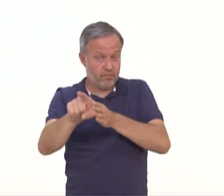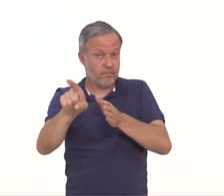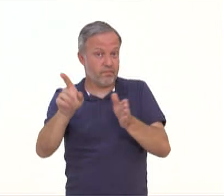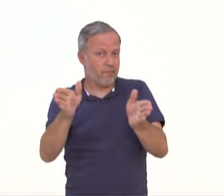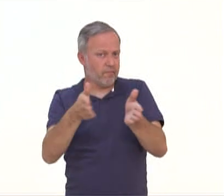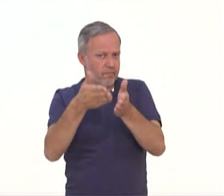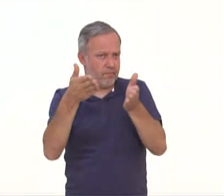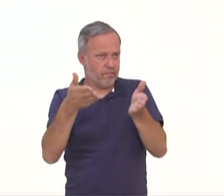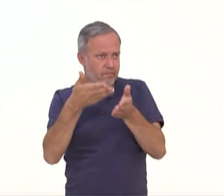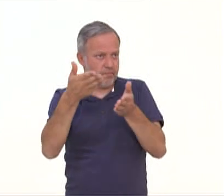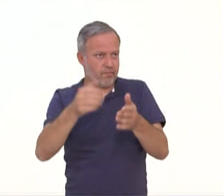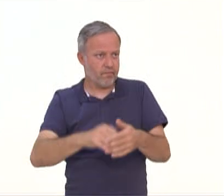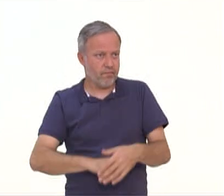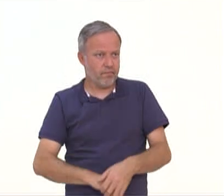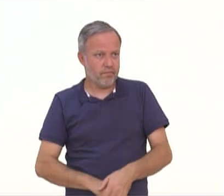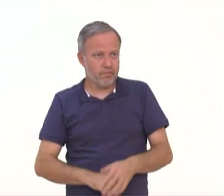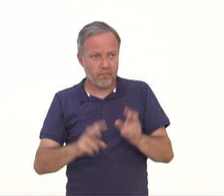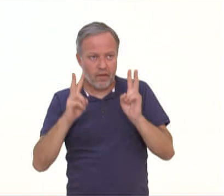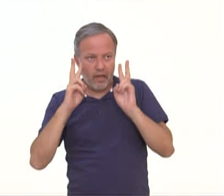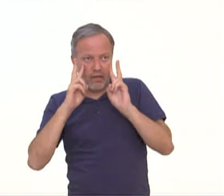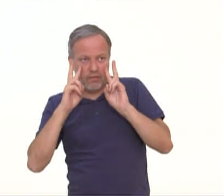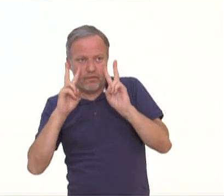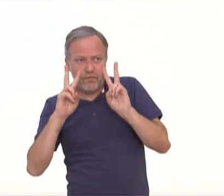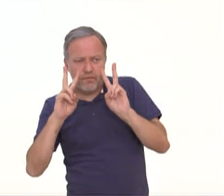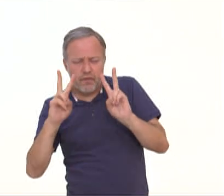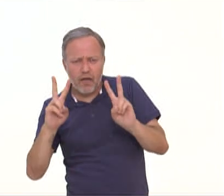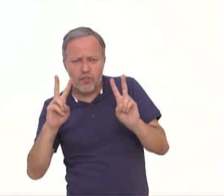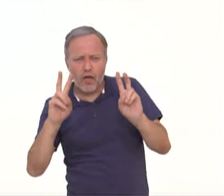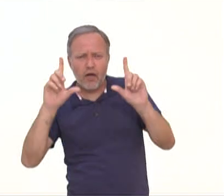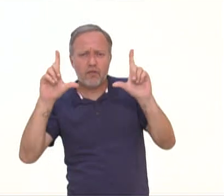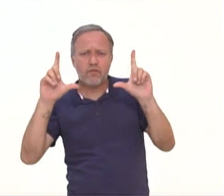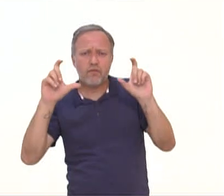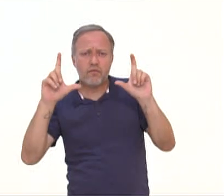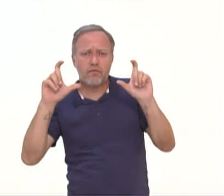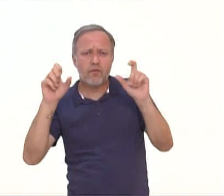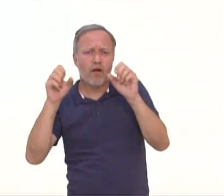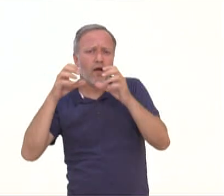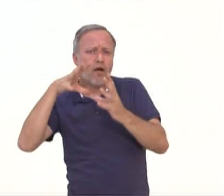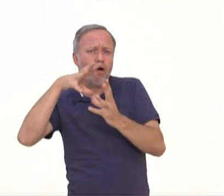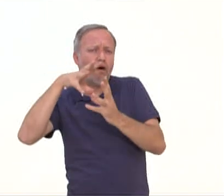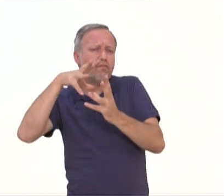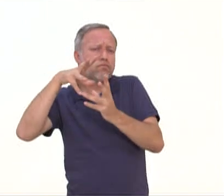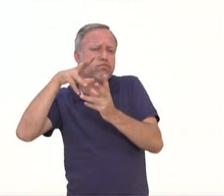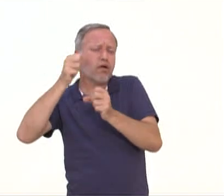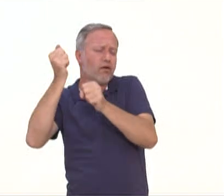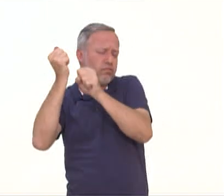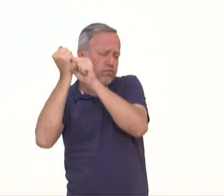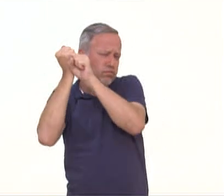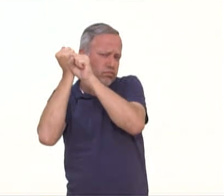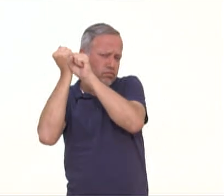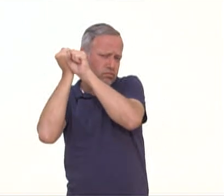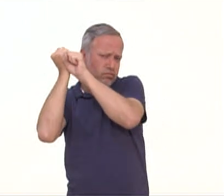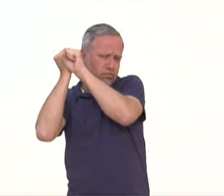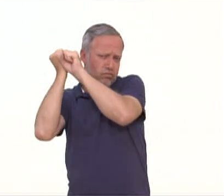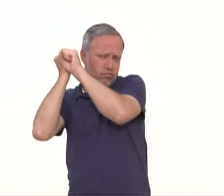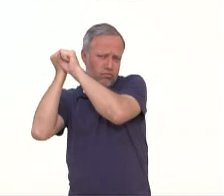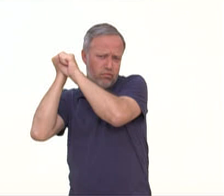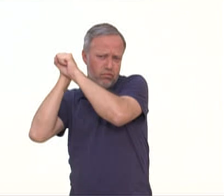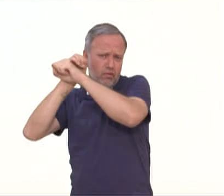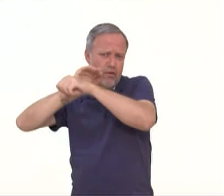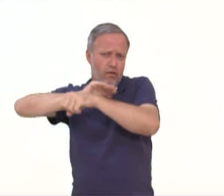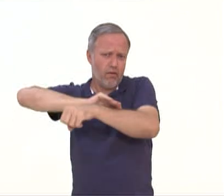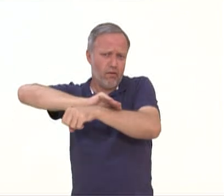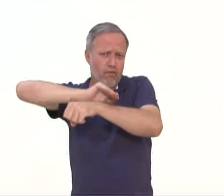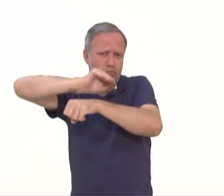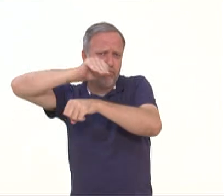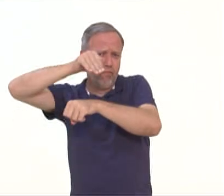sua cabeça. Uma imagem ali que tenta descrever como era a Terra primitiva. Vulcões soltando fumaça, ausência de plantas,